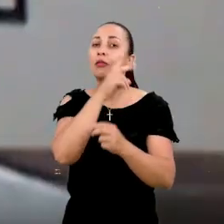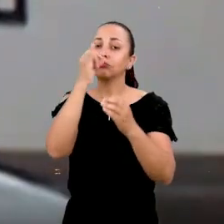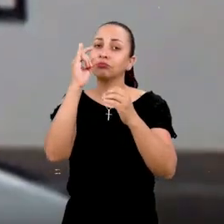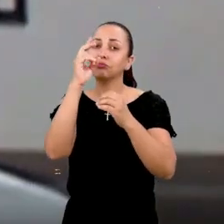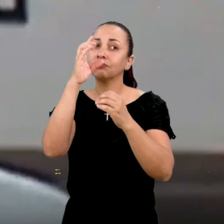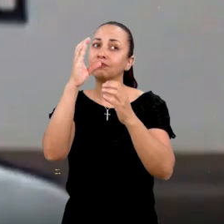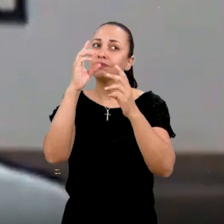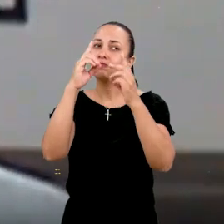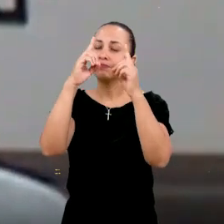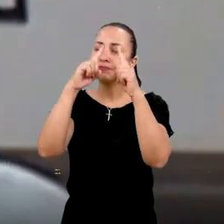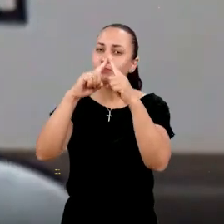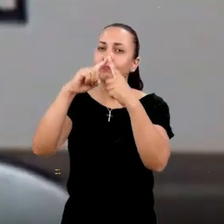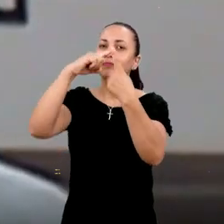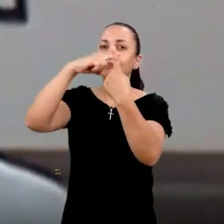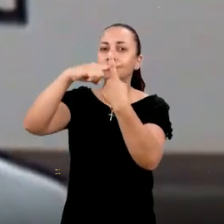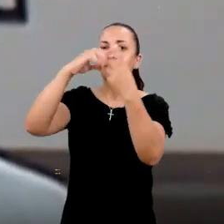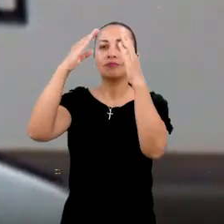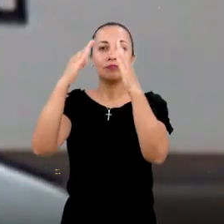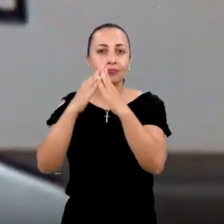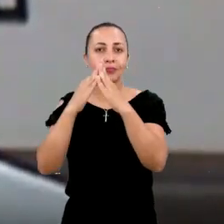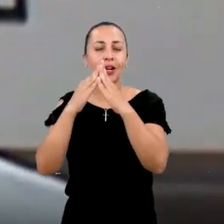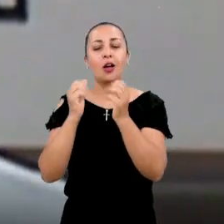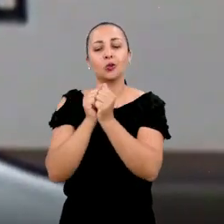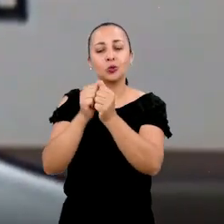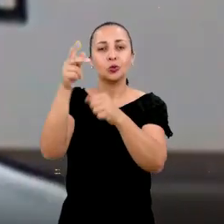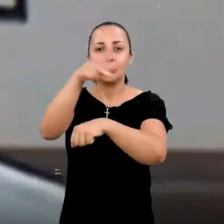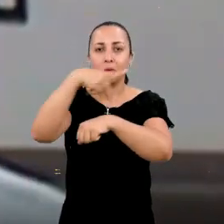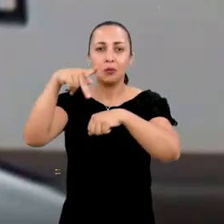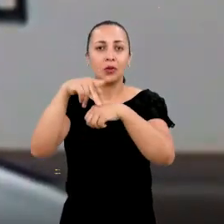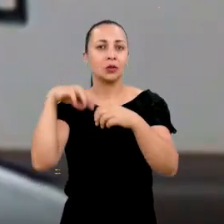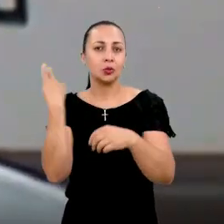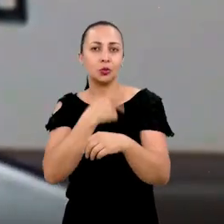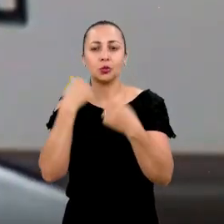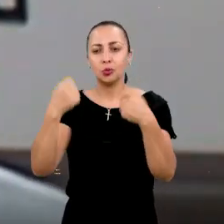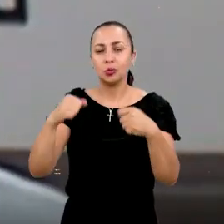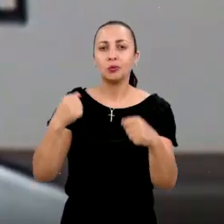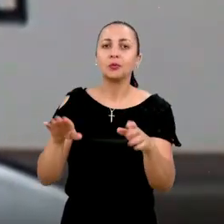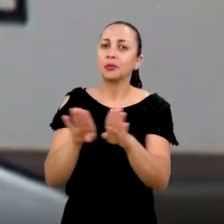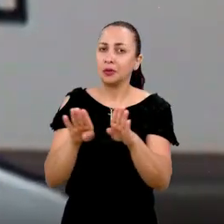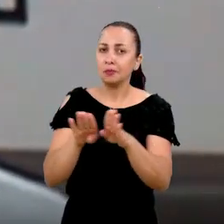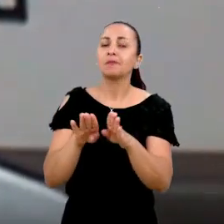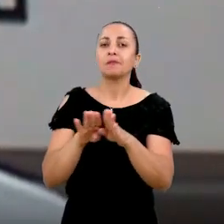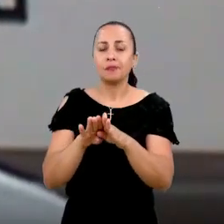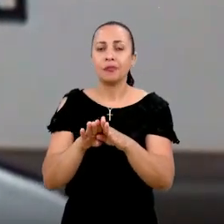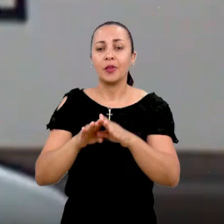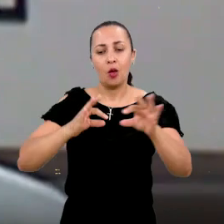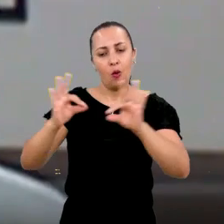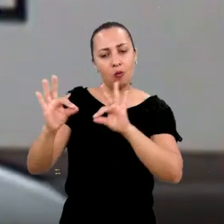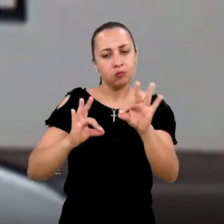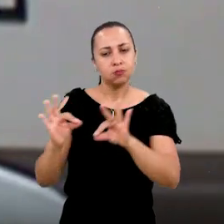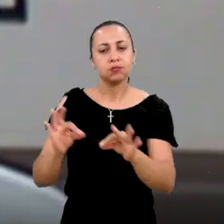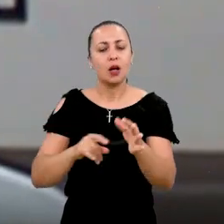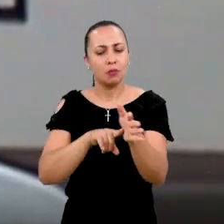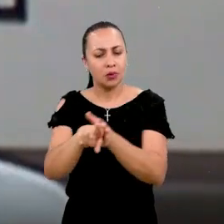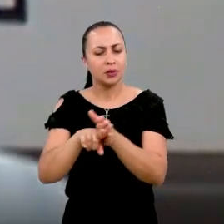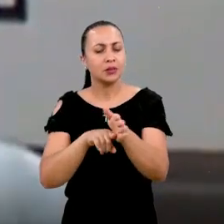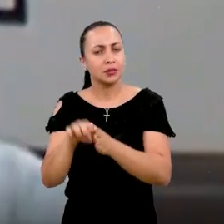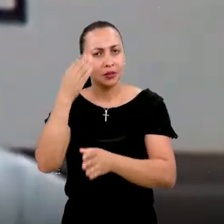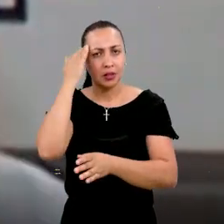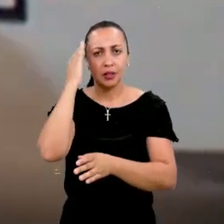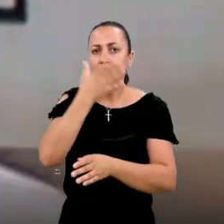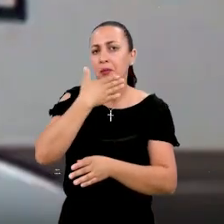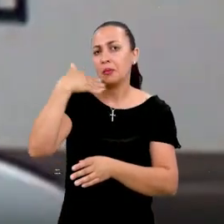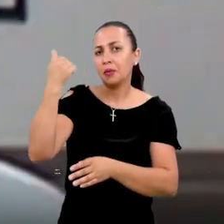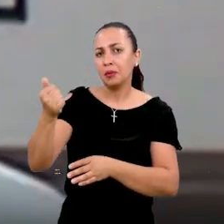igreja, de movimentos, de partidos com o catolicismo nesses países e como nós podemos, portanto, articular essas pesquisas e